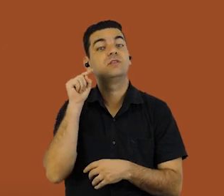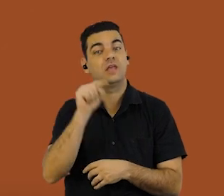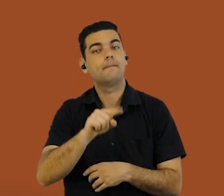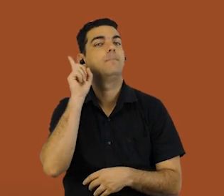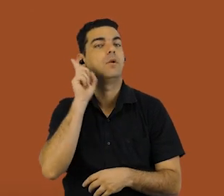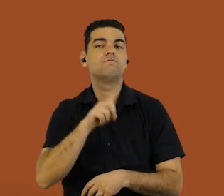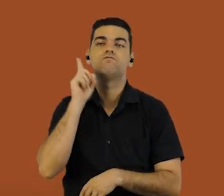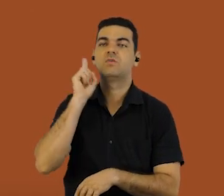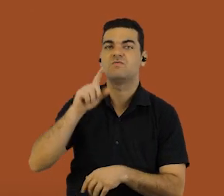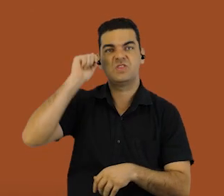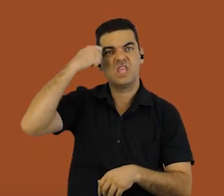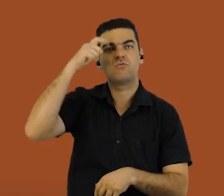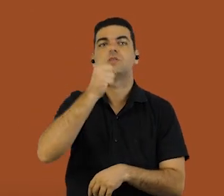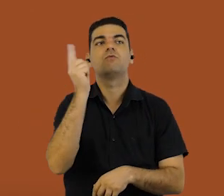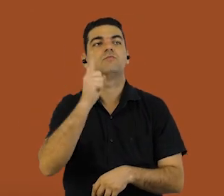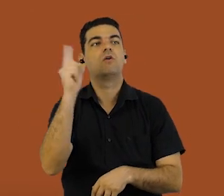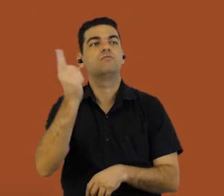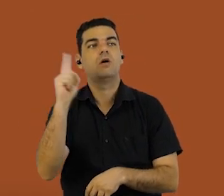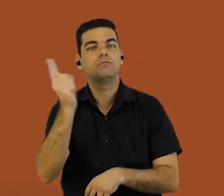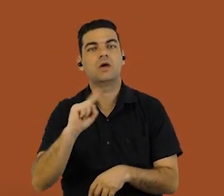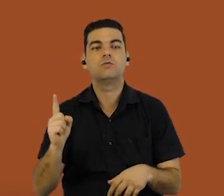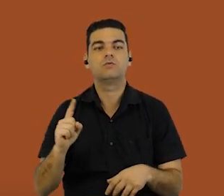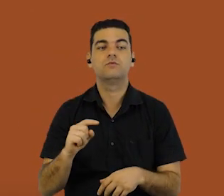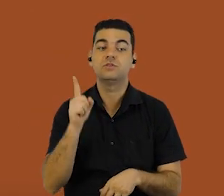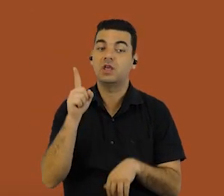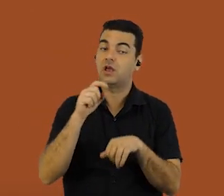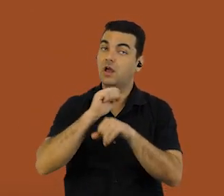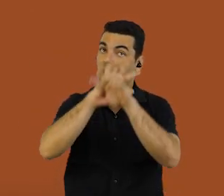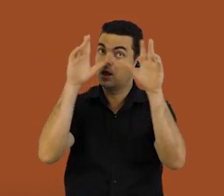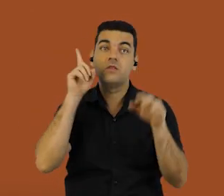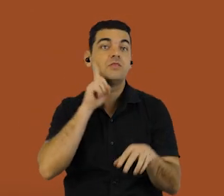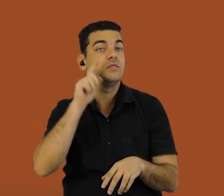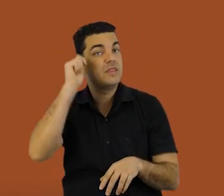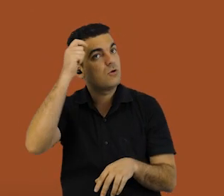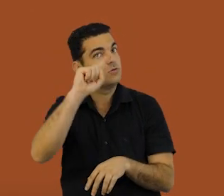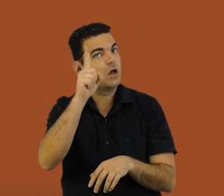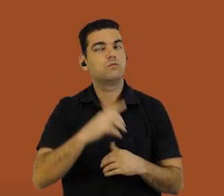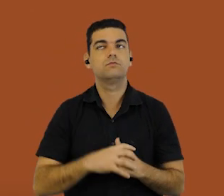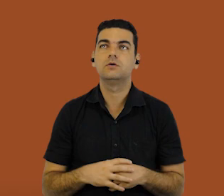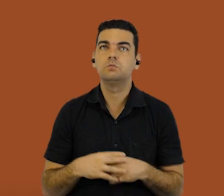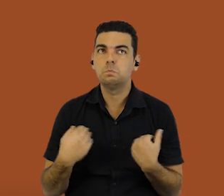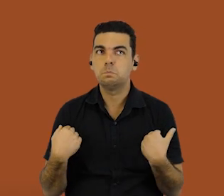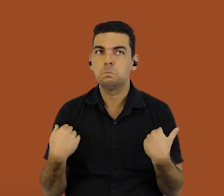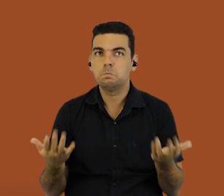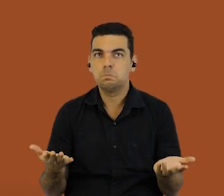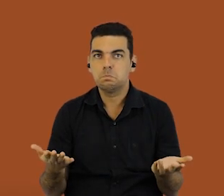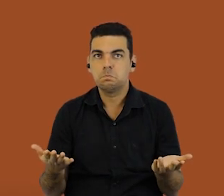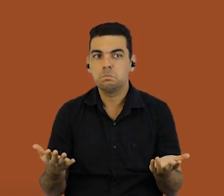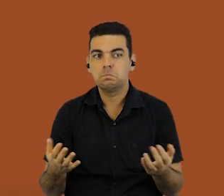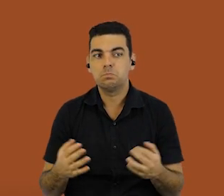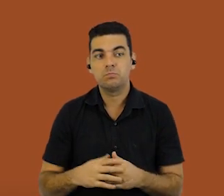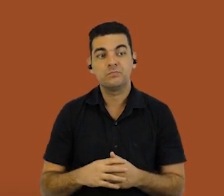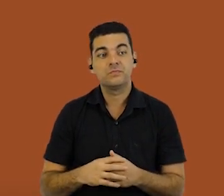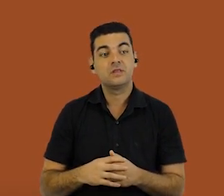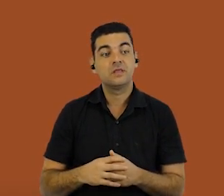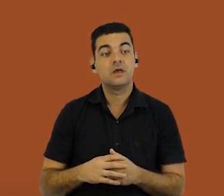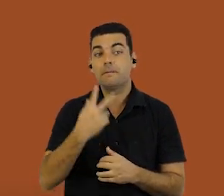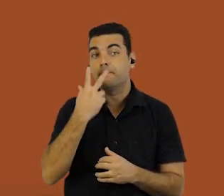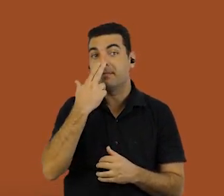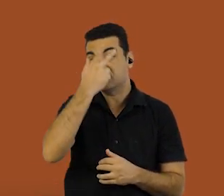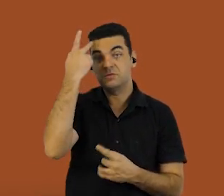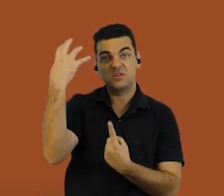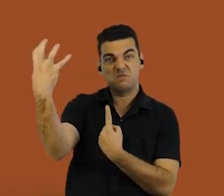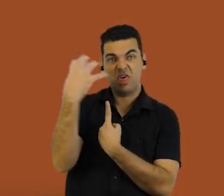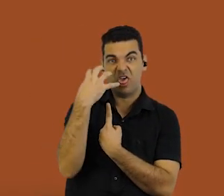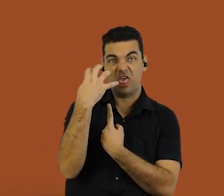de que você é moreno, você não é negro. Você é moreninho, não é negro, né? E a minha condição de negro foi silenciada.